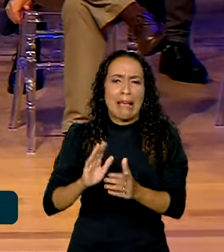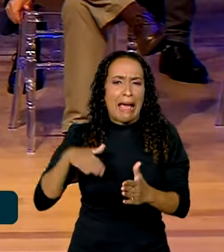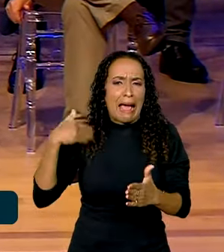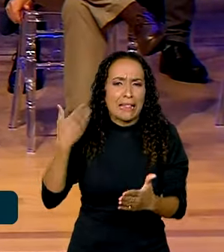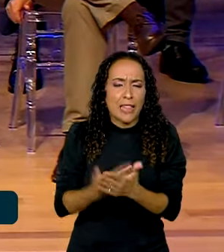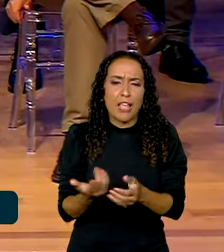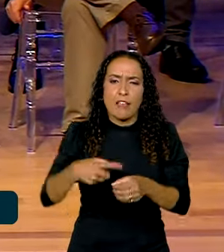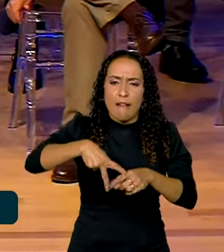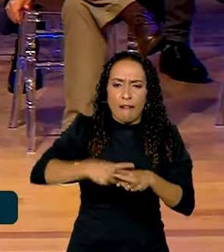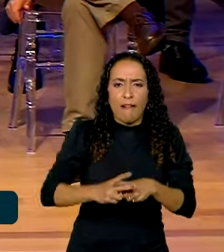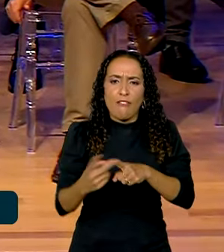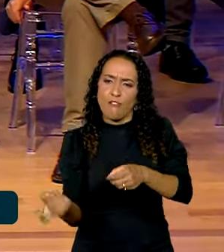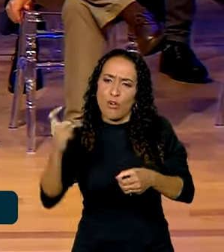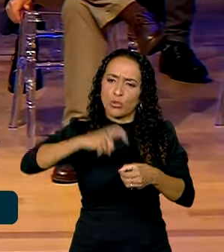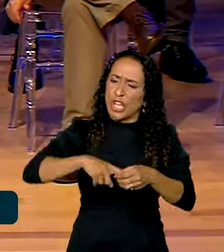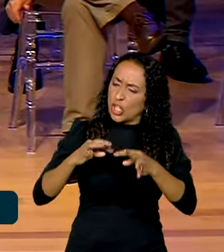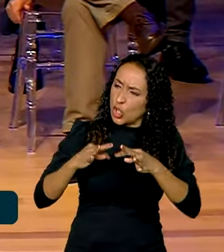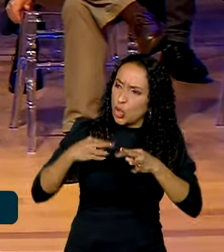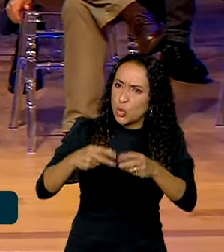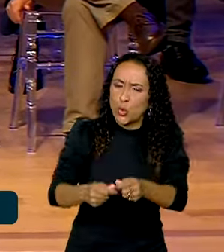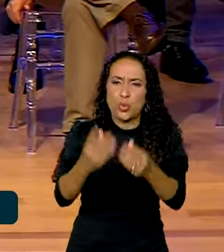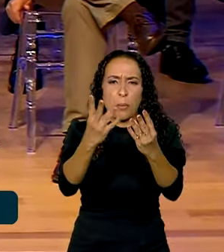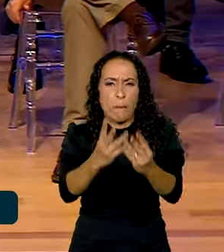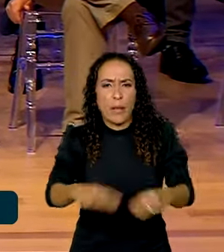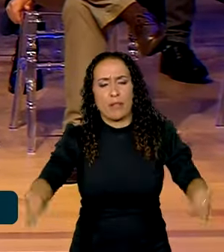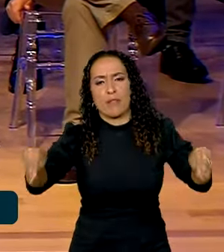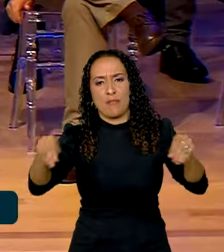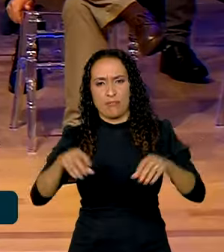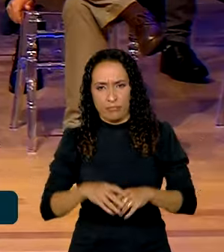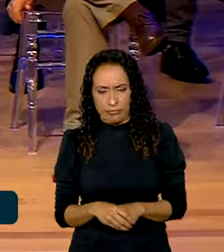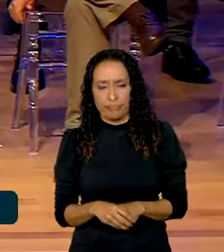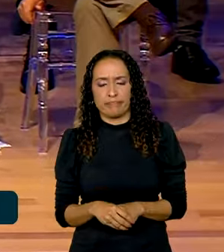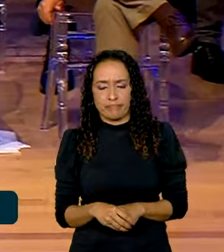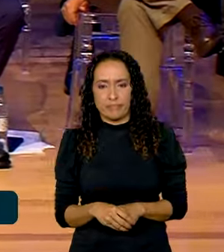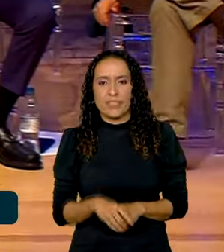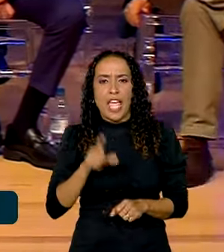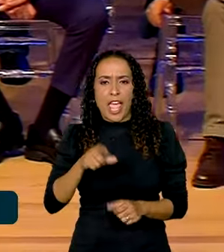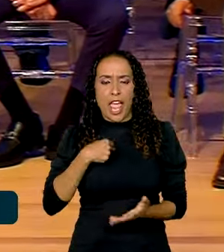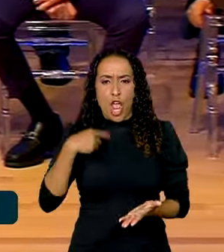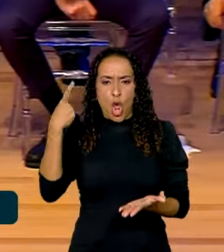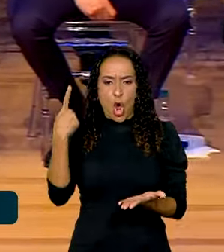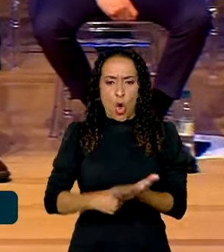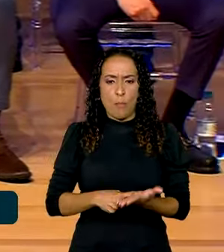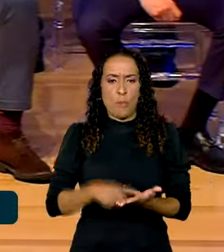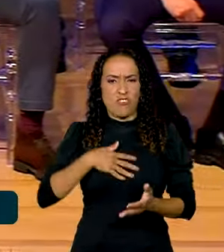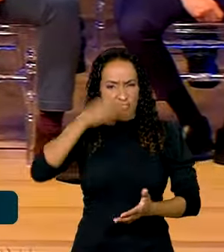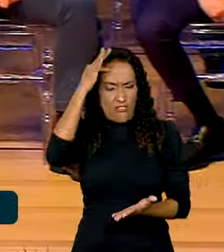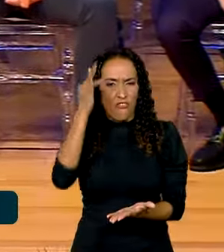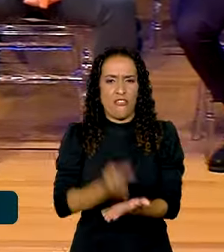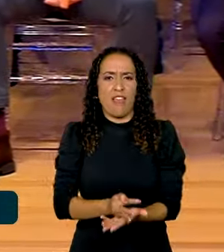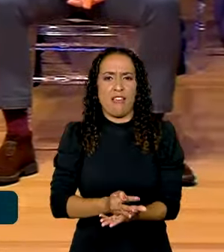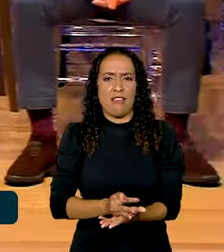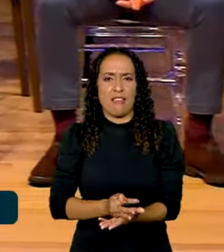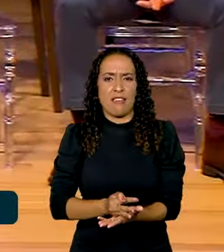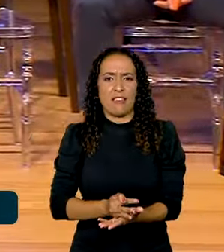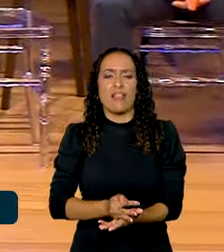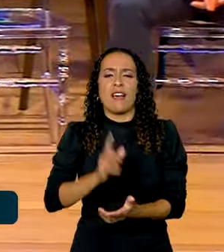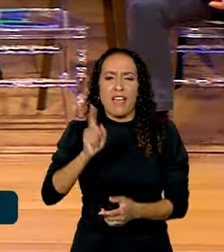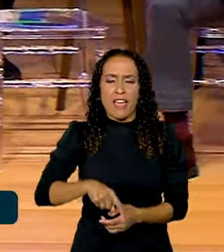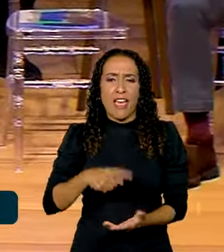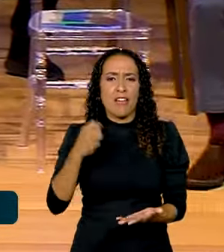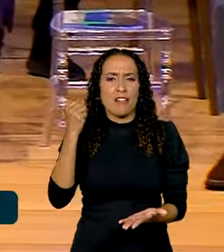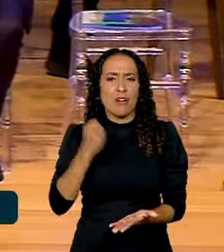gente recuperar tudo que foi perdido por vocês. Esse é um compromisso de fé. Esse é um